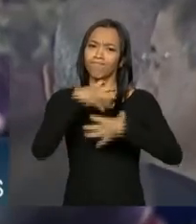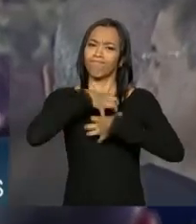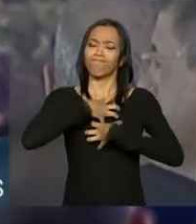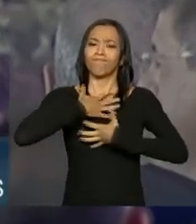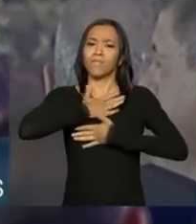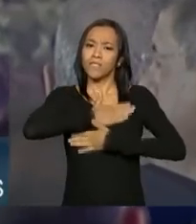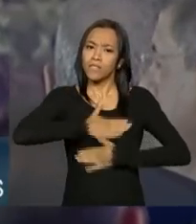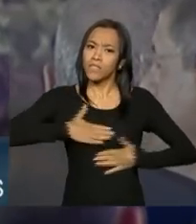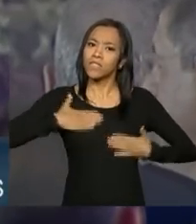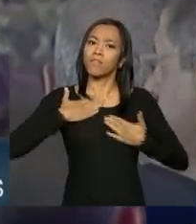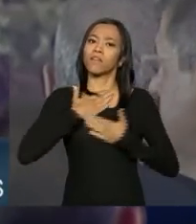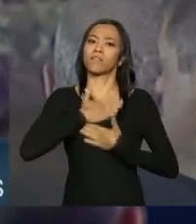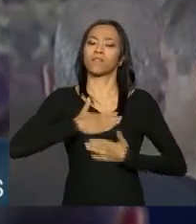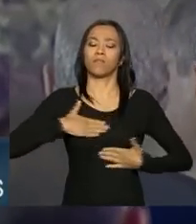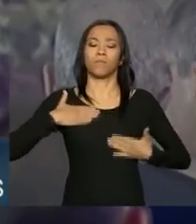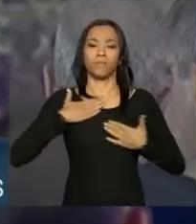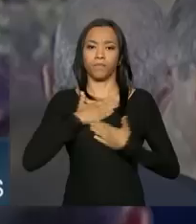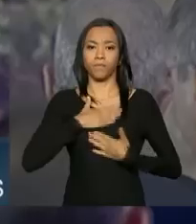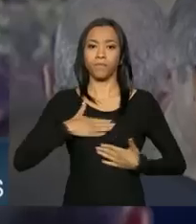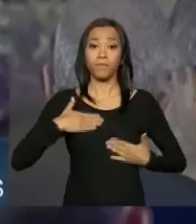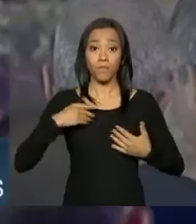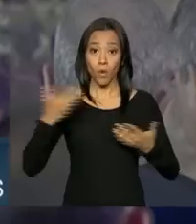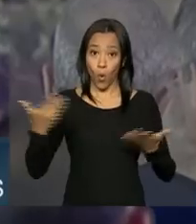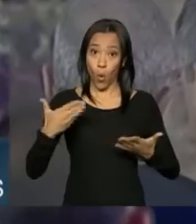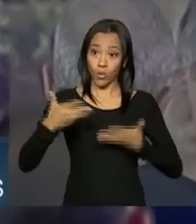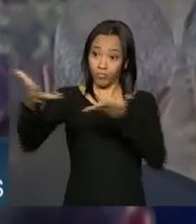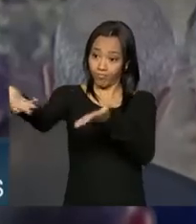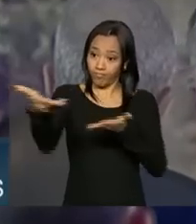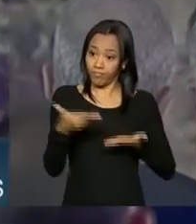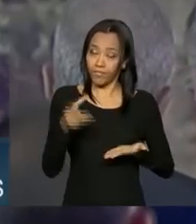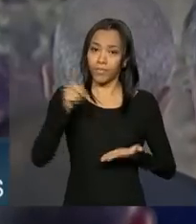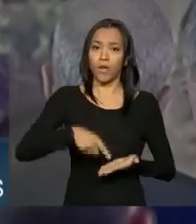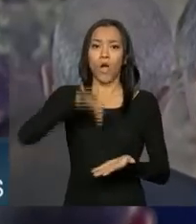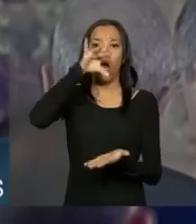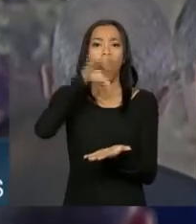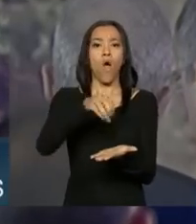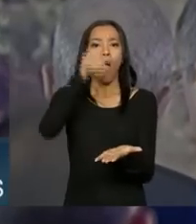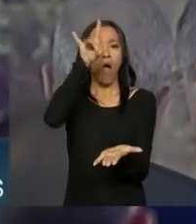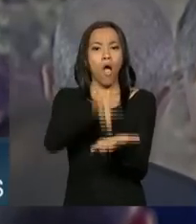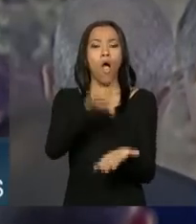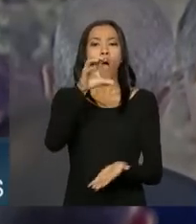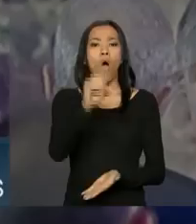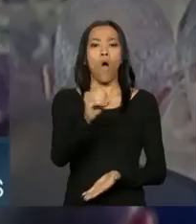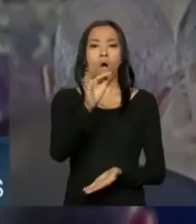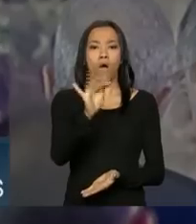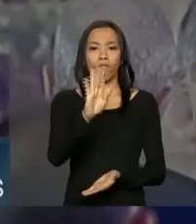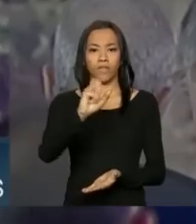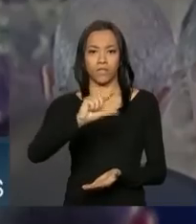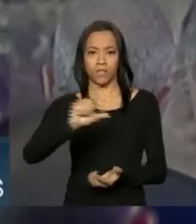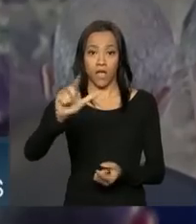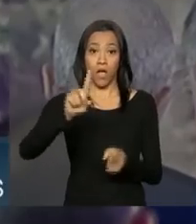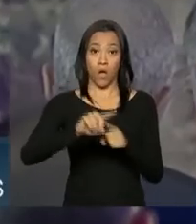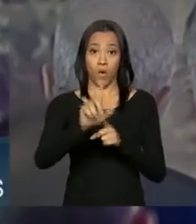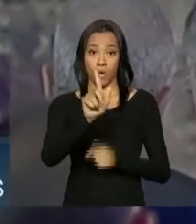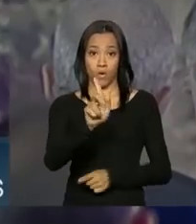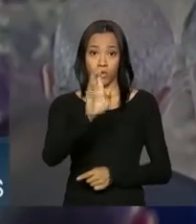satisfação que eu recebo os oficiais generais promovidos em